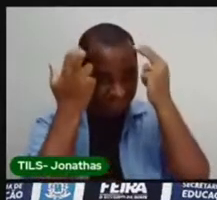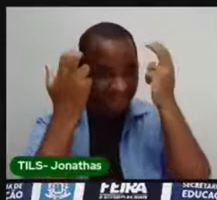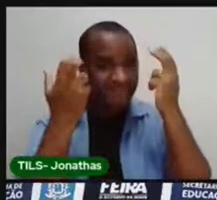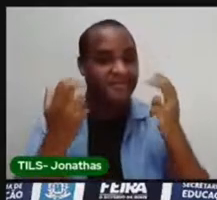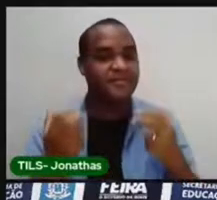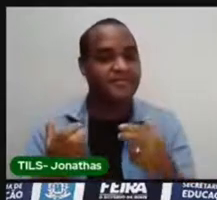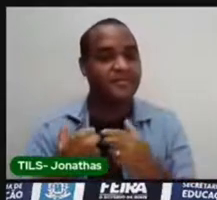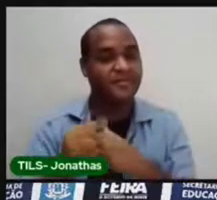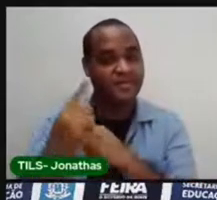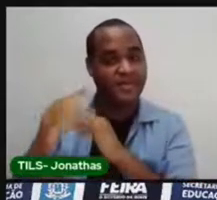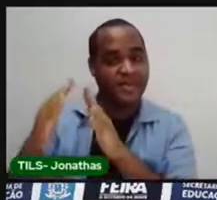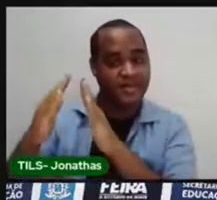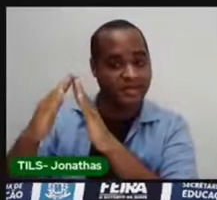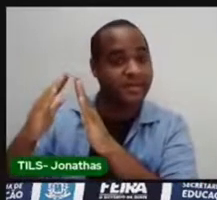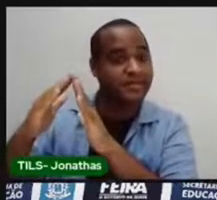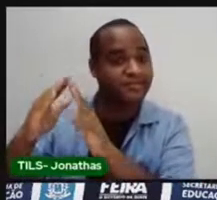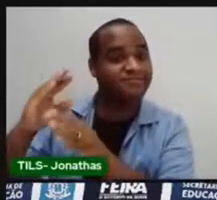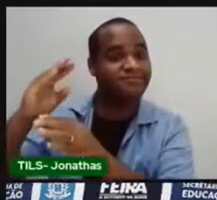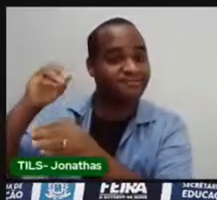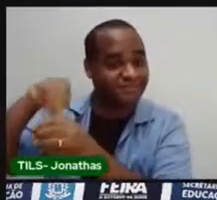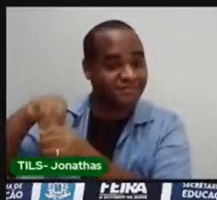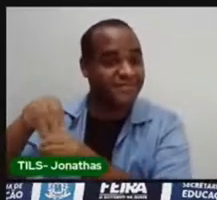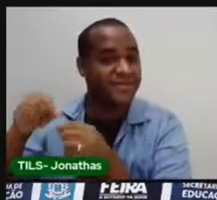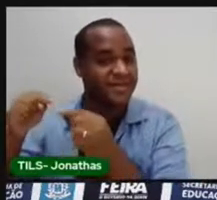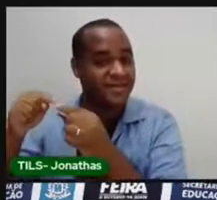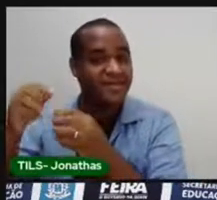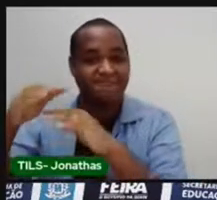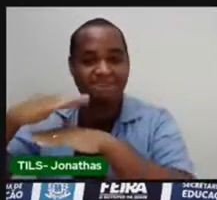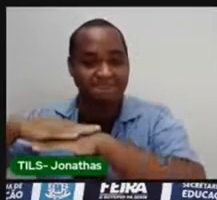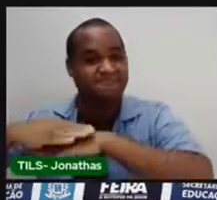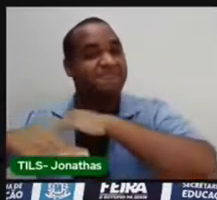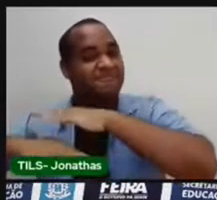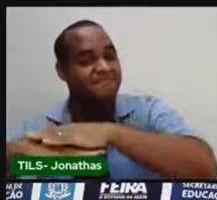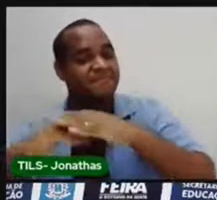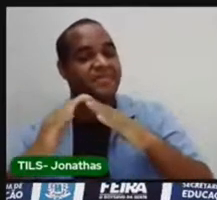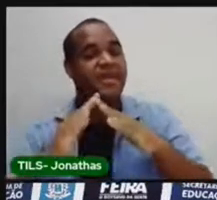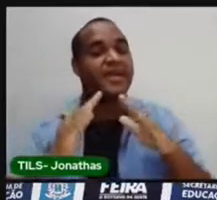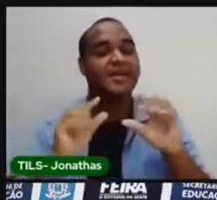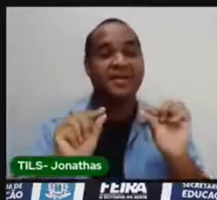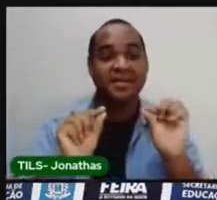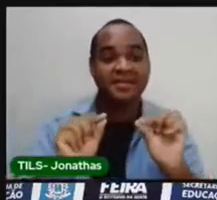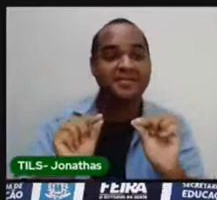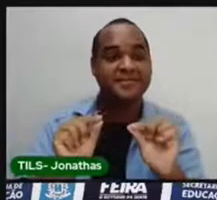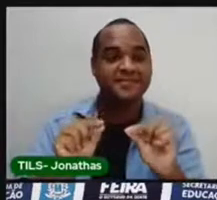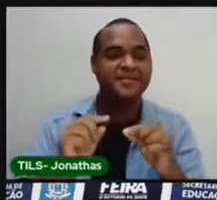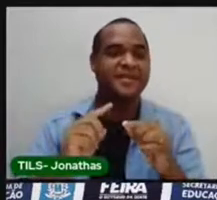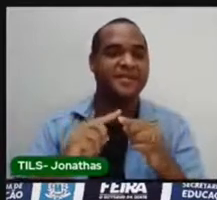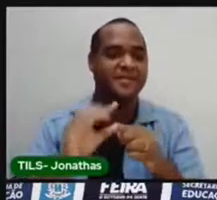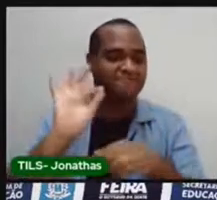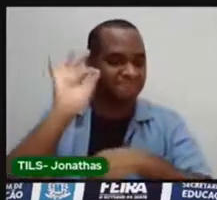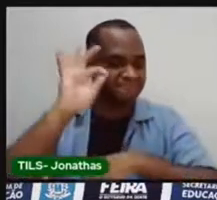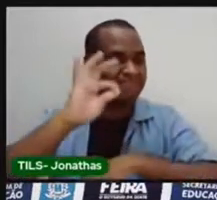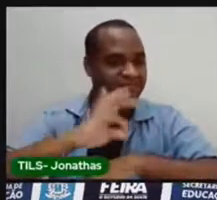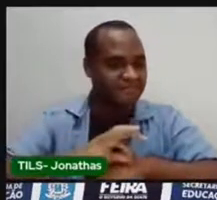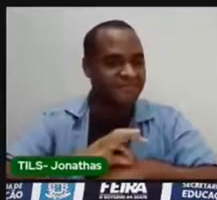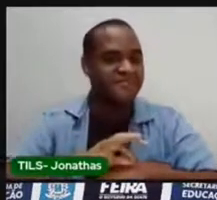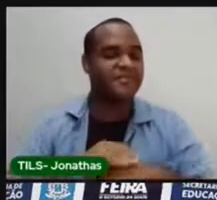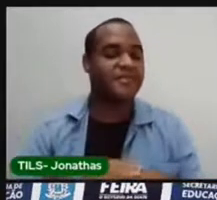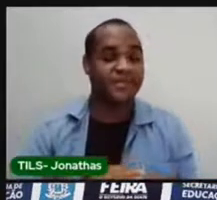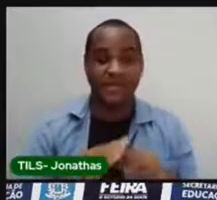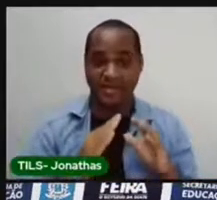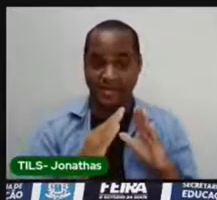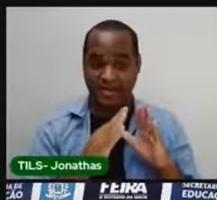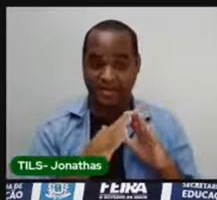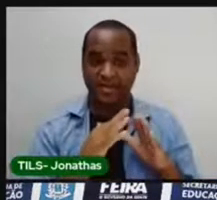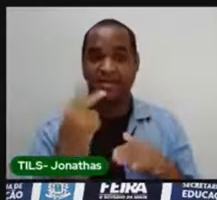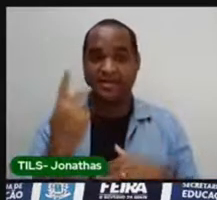jumento. Essa casa é de telha. Quem mora nela é a abelha.